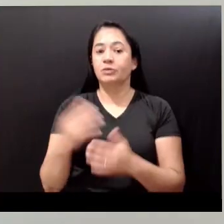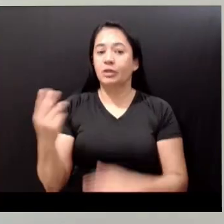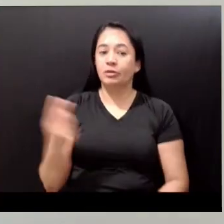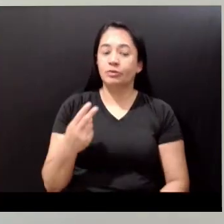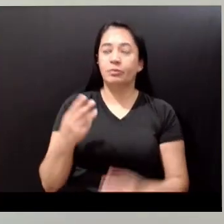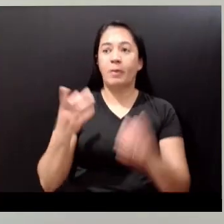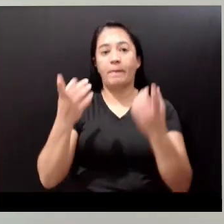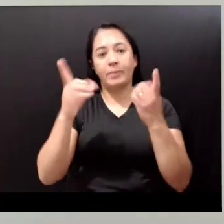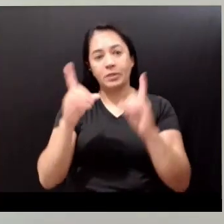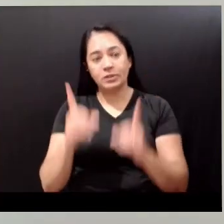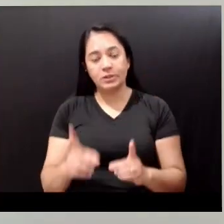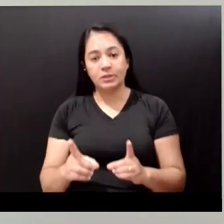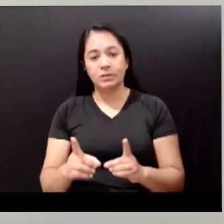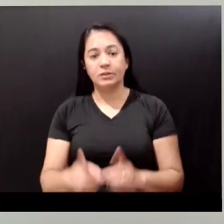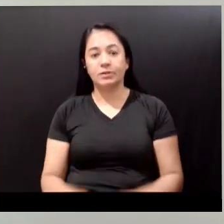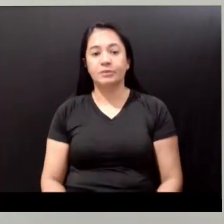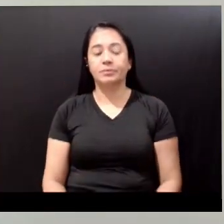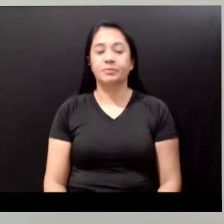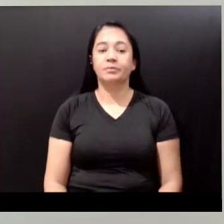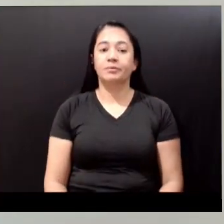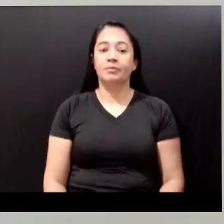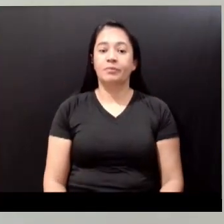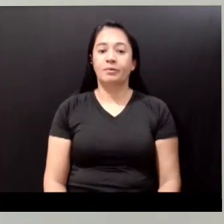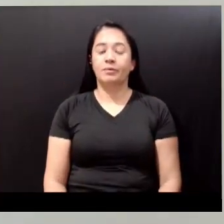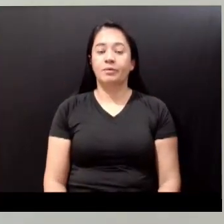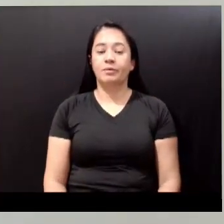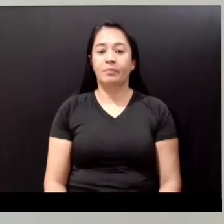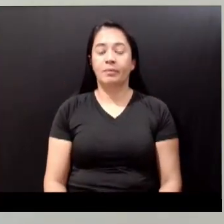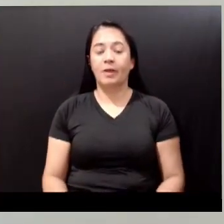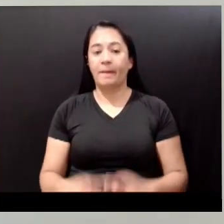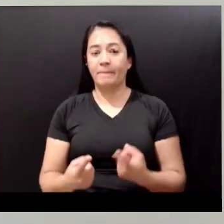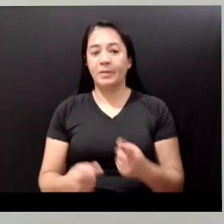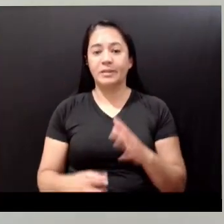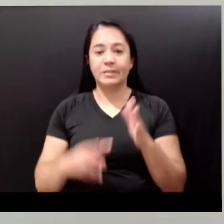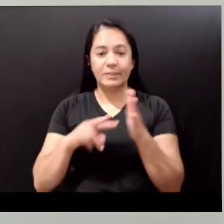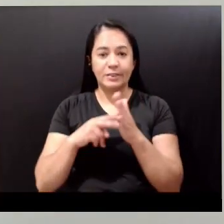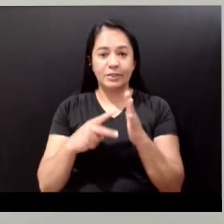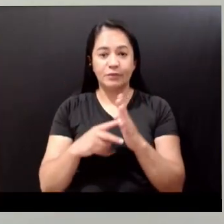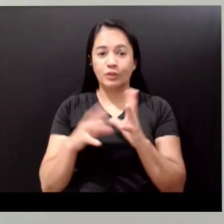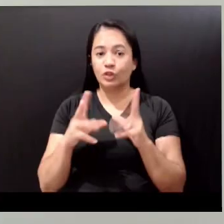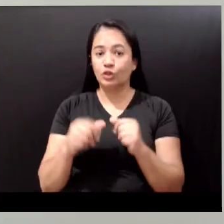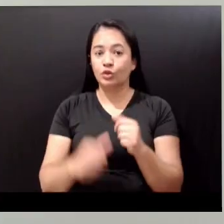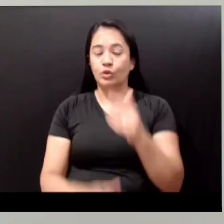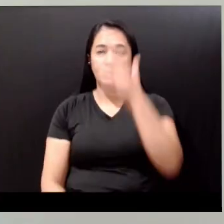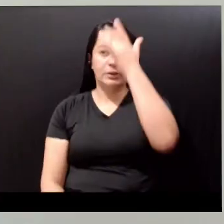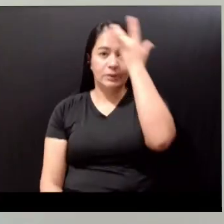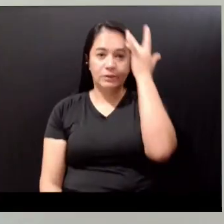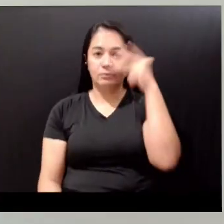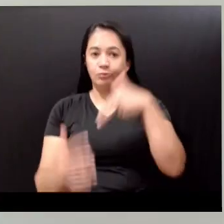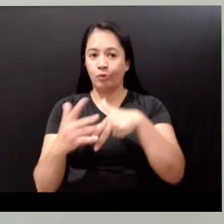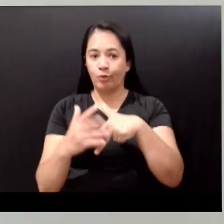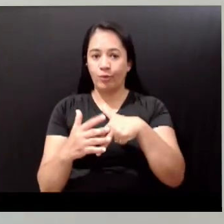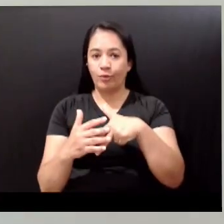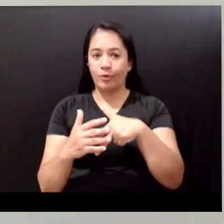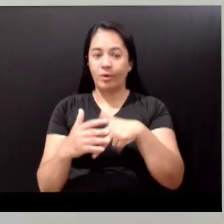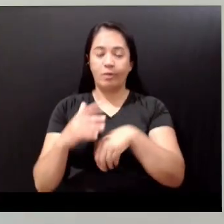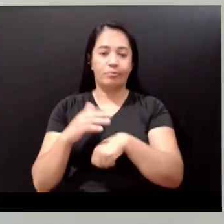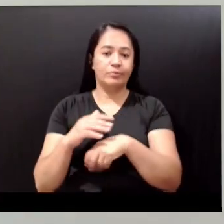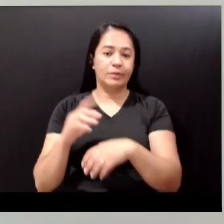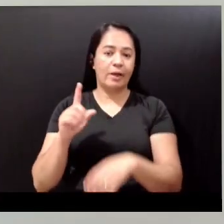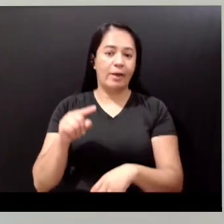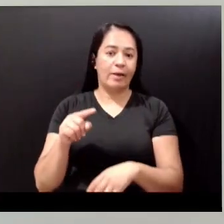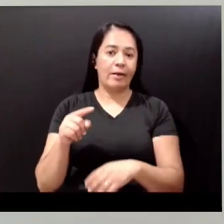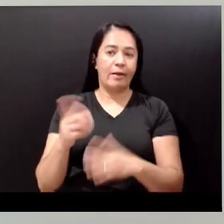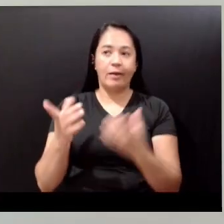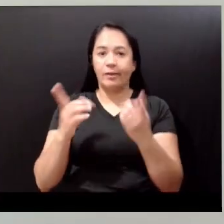possível deficiência, pessoa com deficiência física, PCD. Mas isso não significa que todos os pacientes com